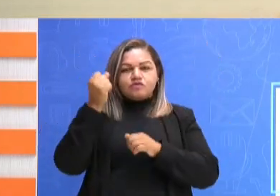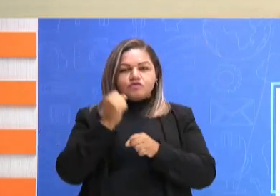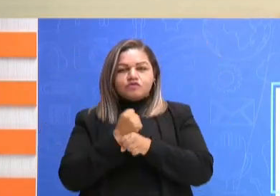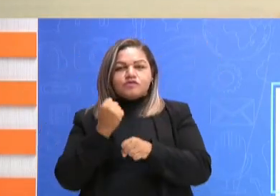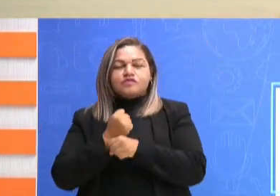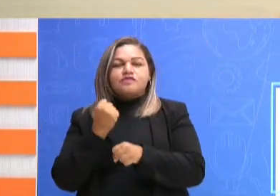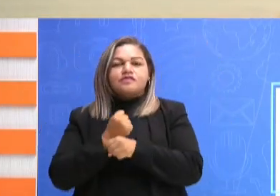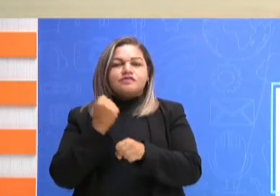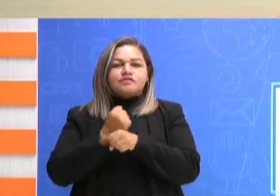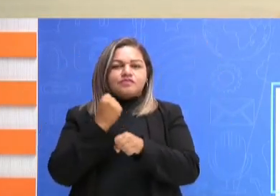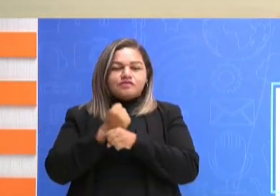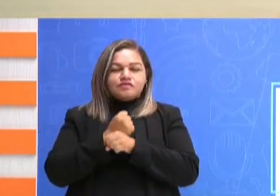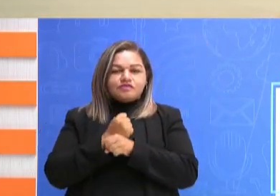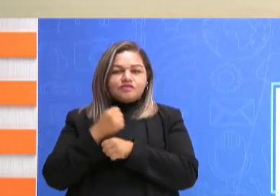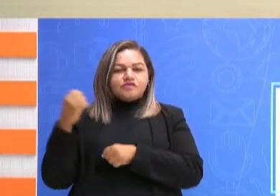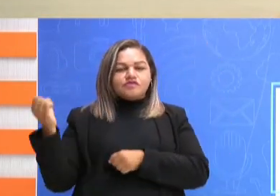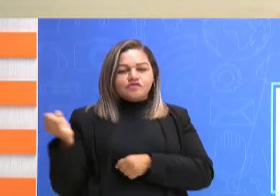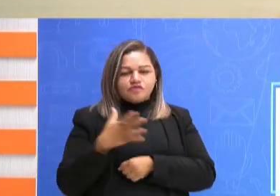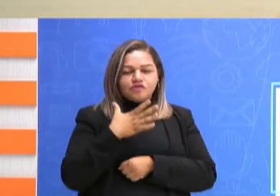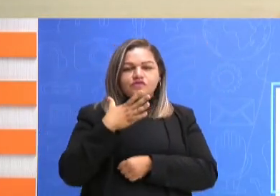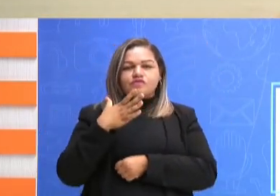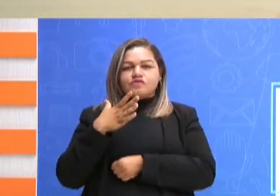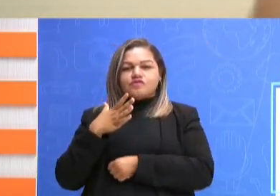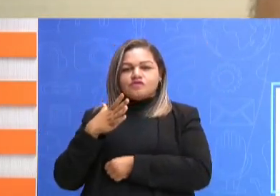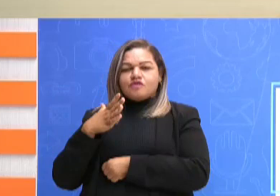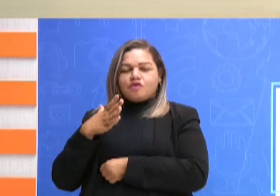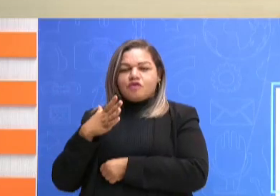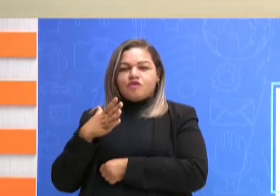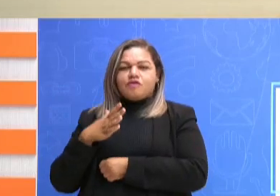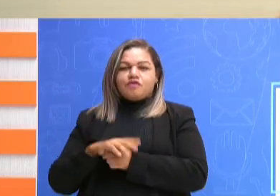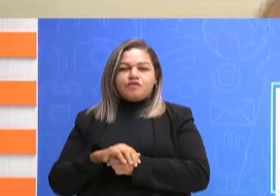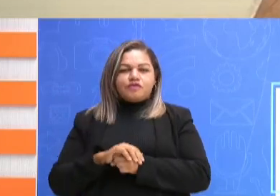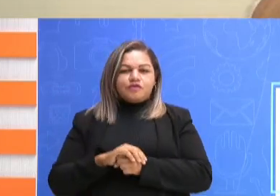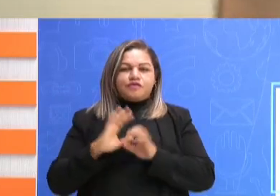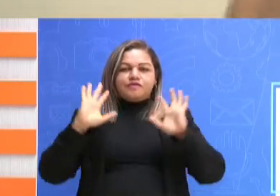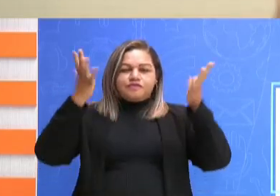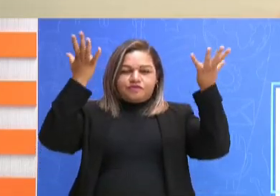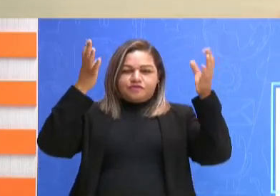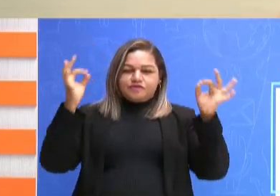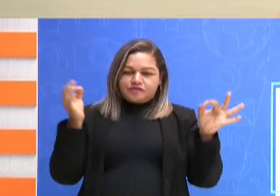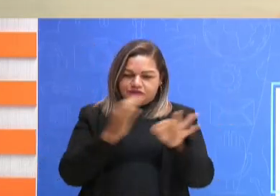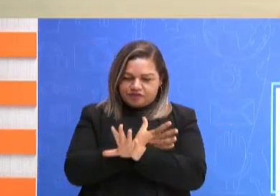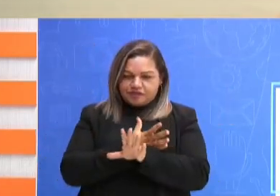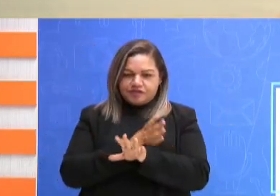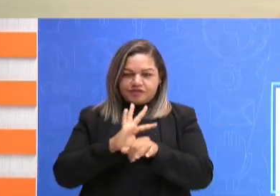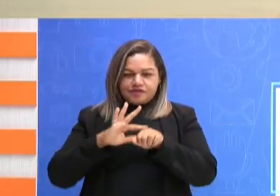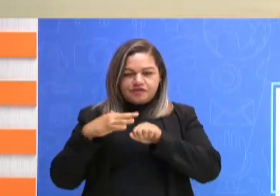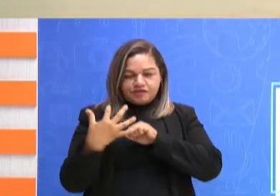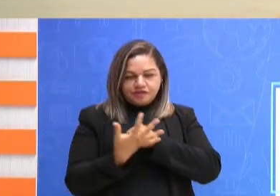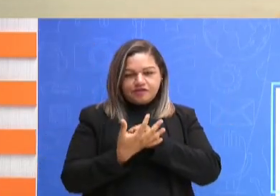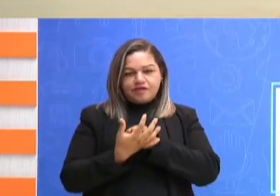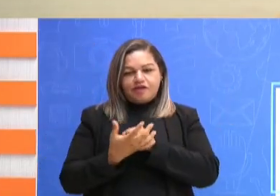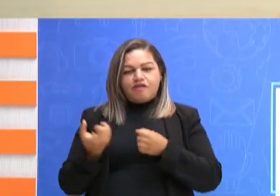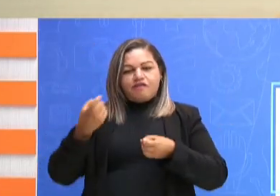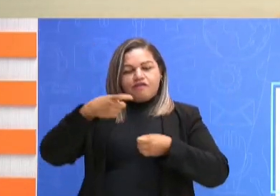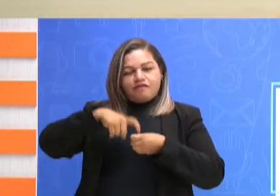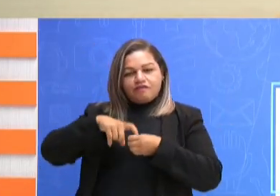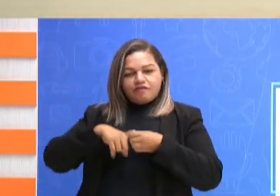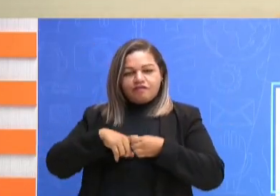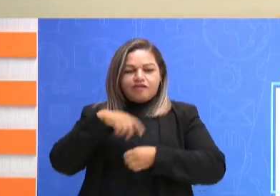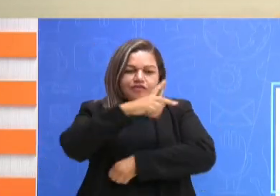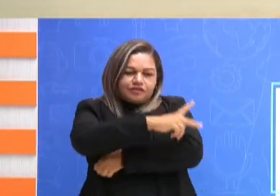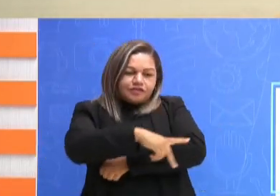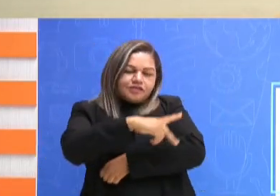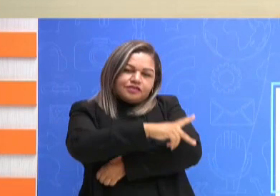os anos nós vamos estar nesse novo modelo de festa, ou, se possível, encerrando a pandemia, voltando à nossa Praça